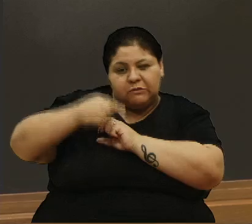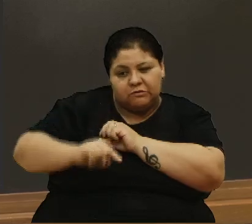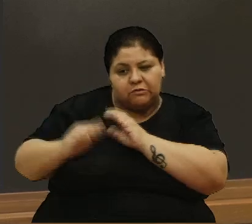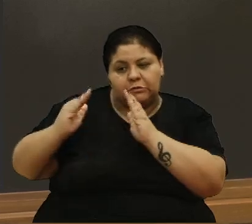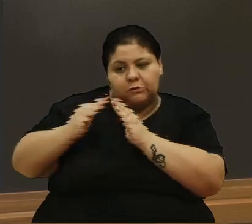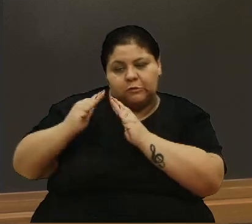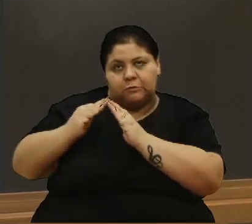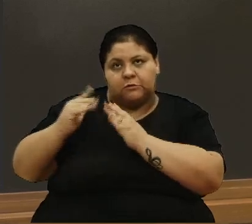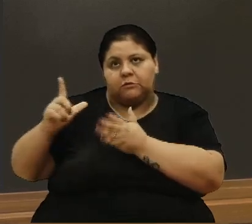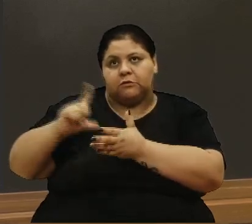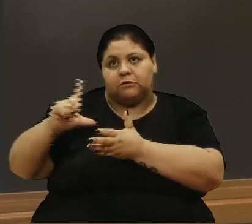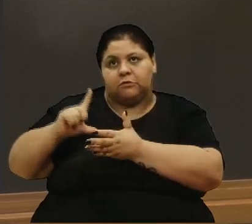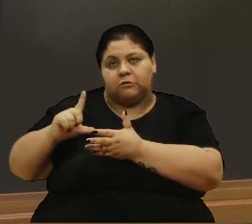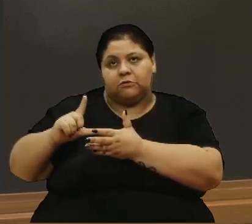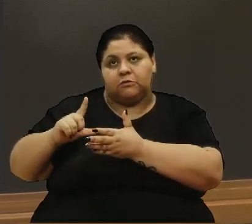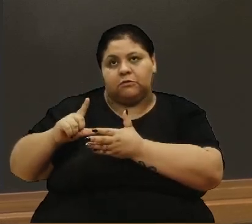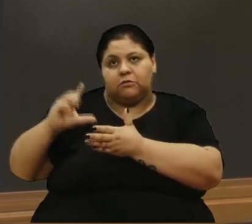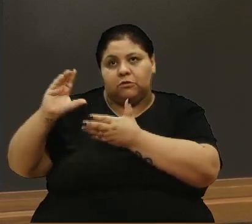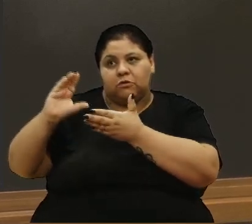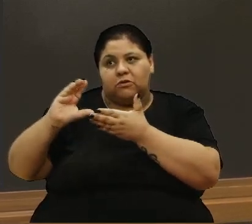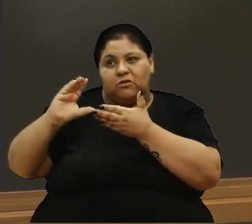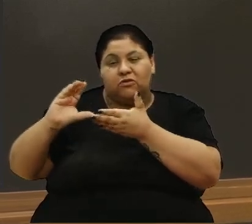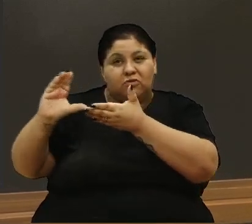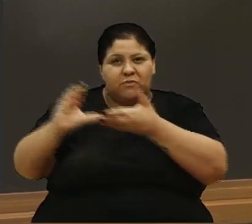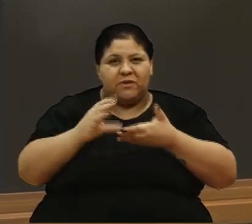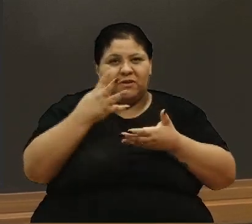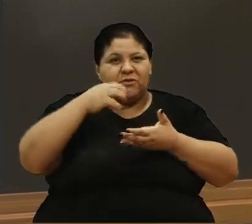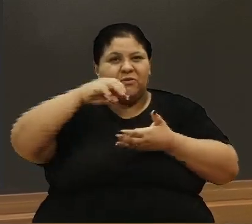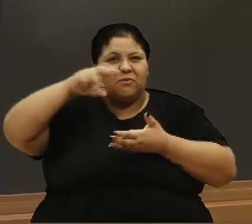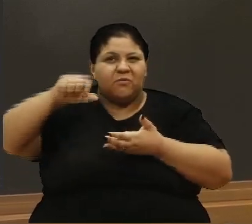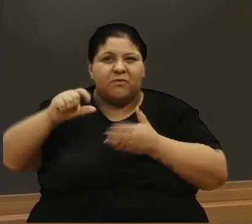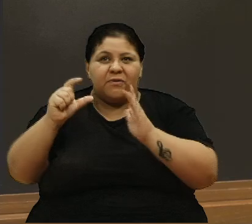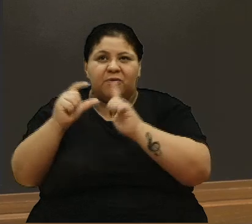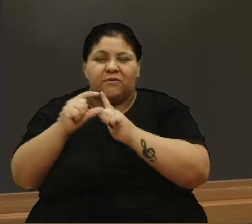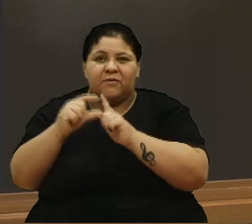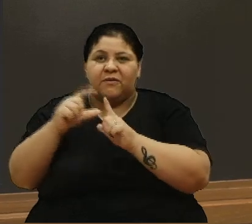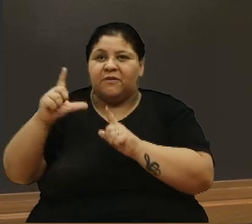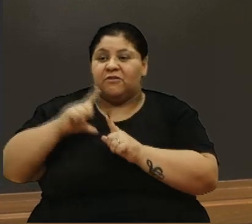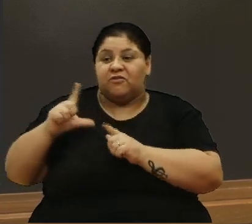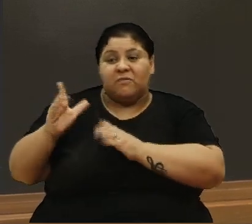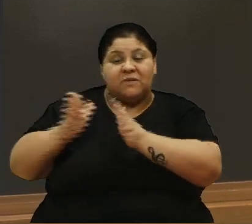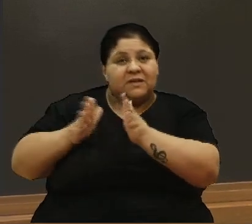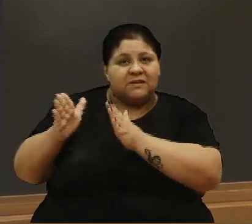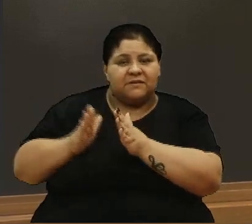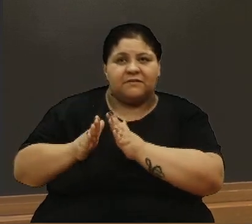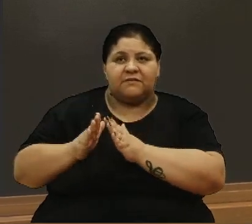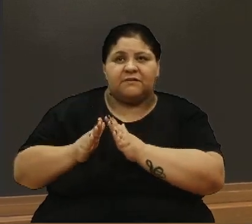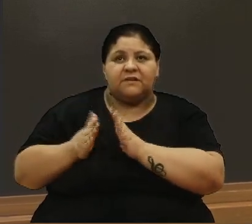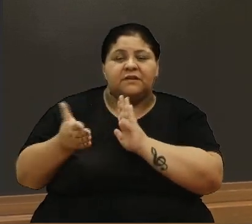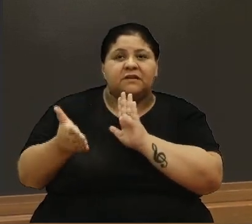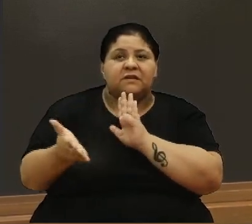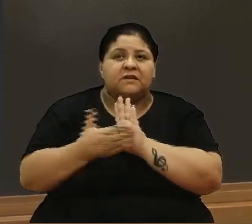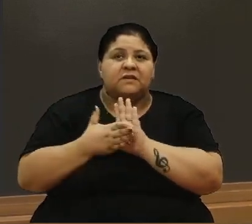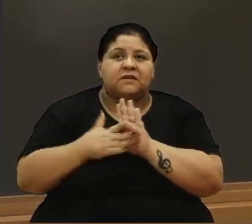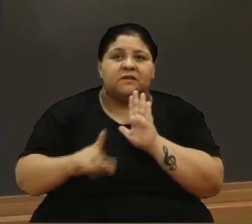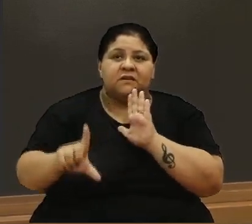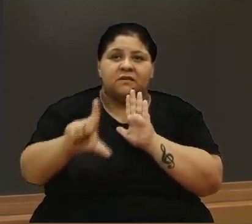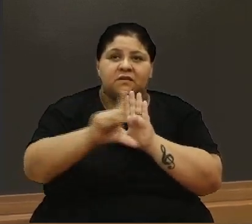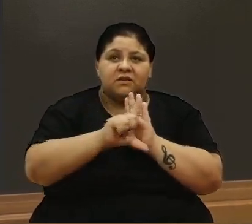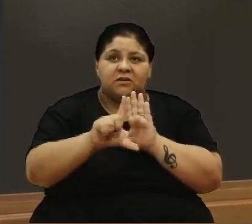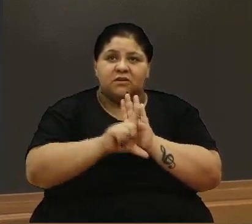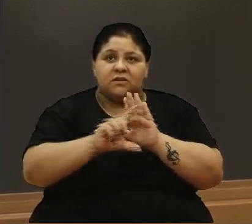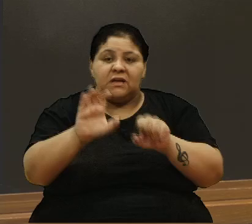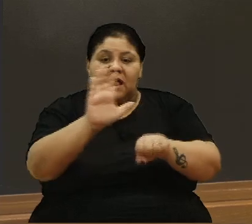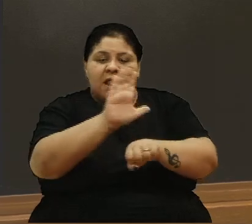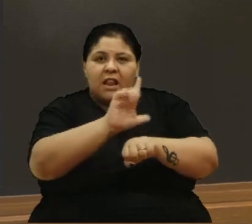como não tivemos num empréstimo de 40 milhões de dólares. Nós não tivemos acesso à proposta de lei do caso Manha